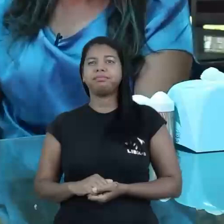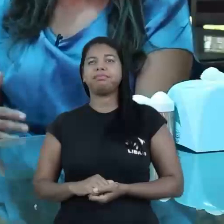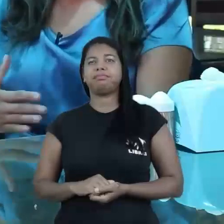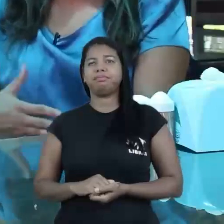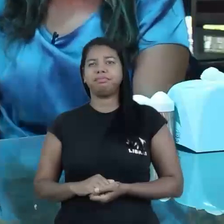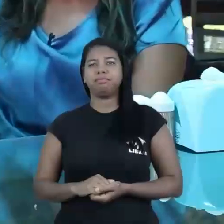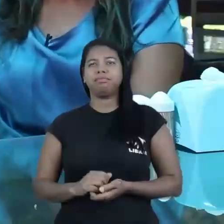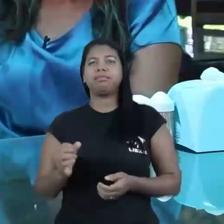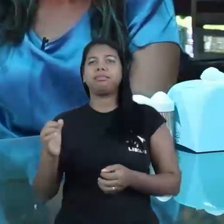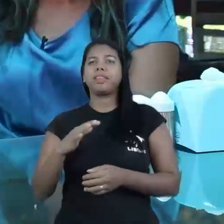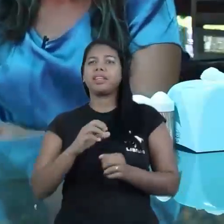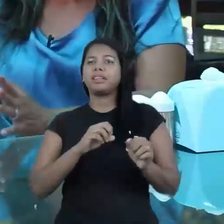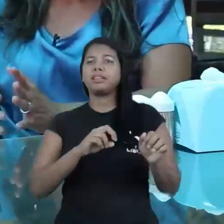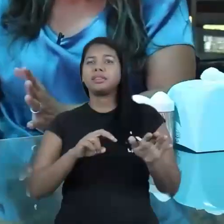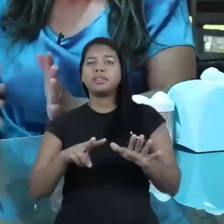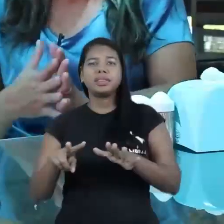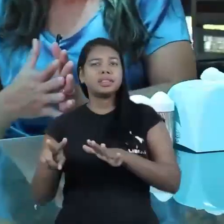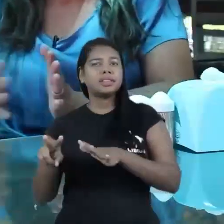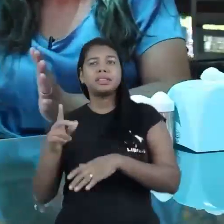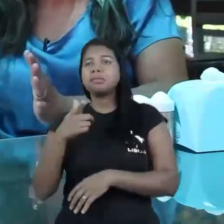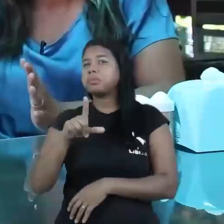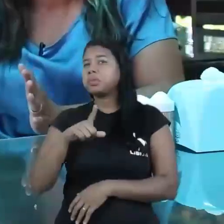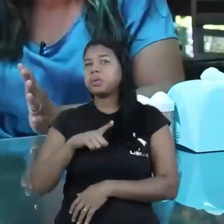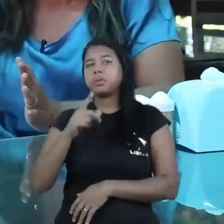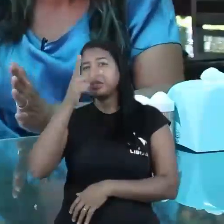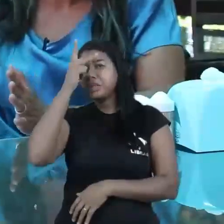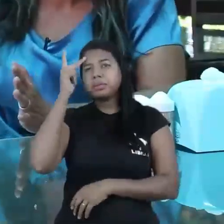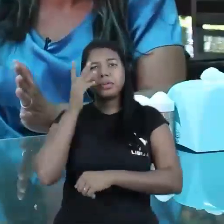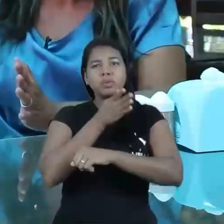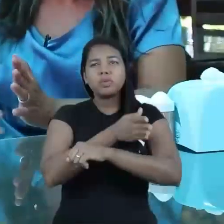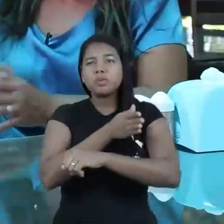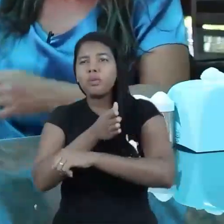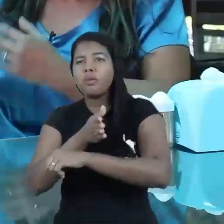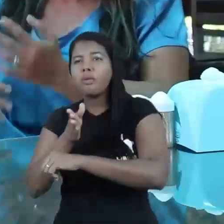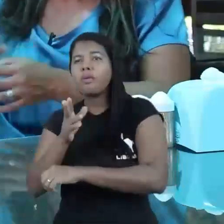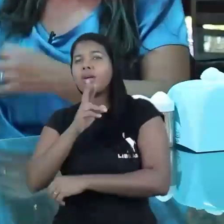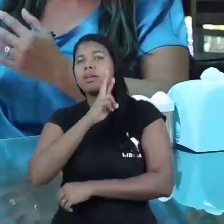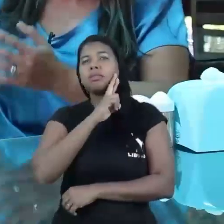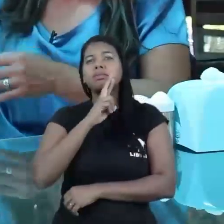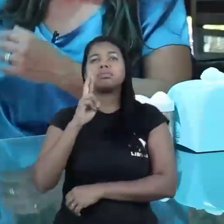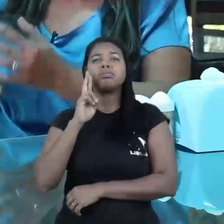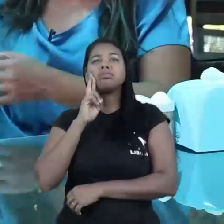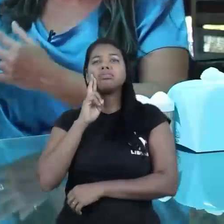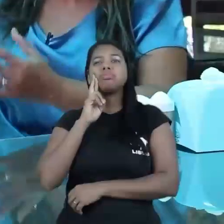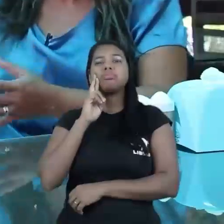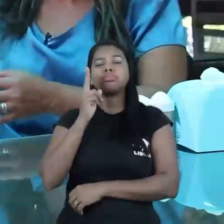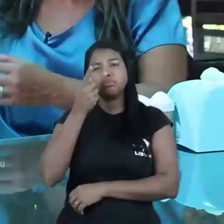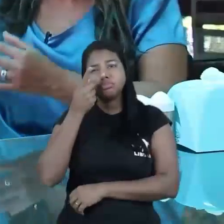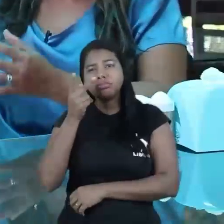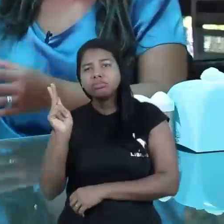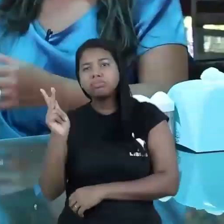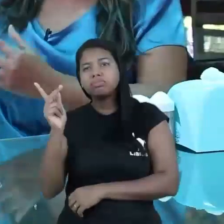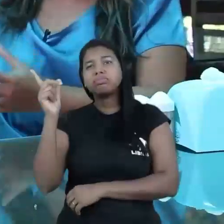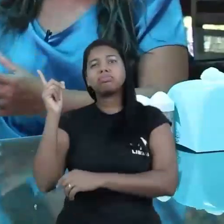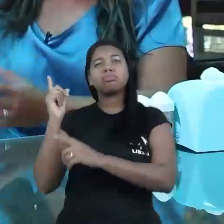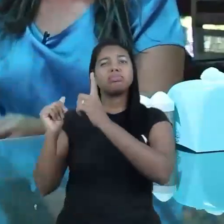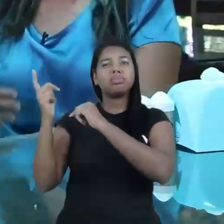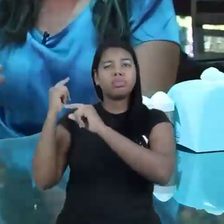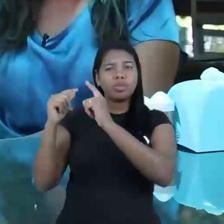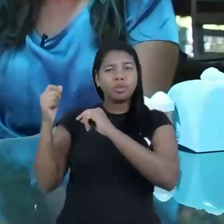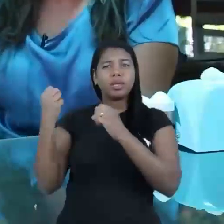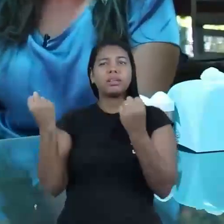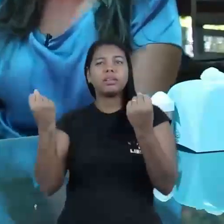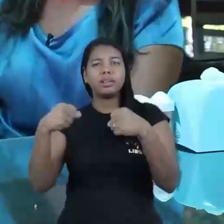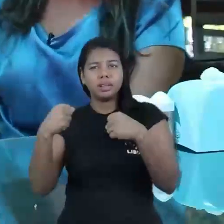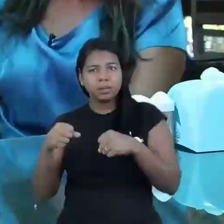acabou que durante a semana você não tinha nessa sazonalidade, né? Um capital necessário